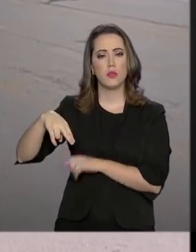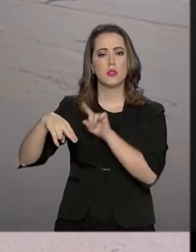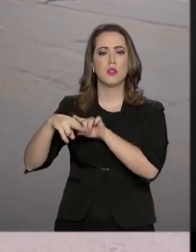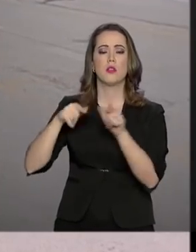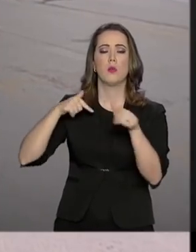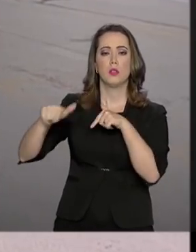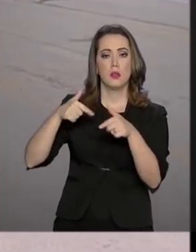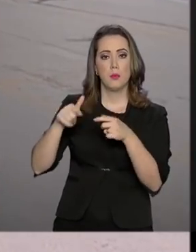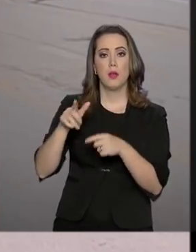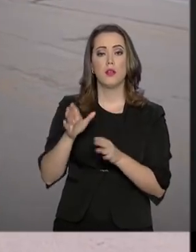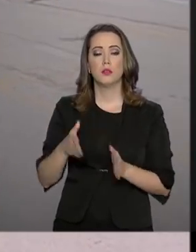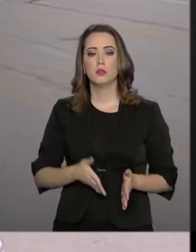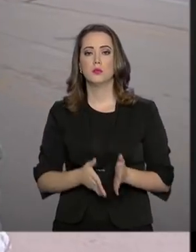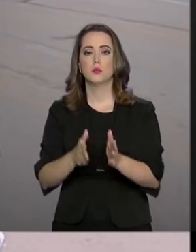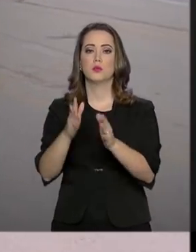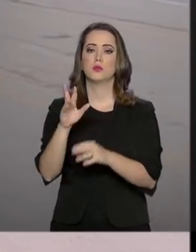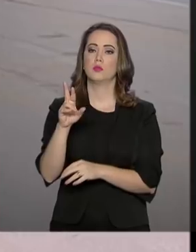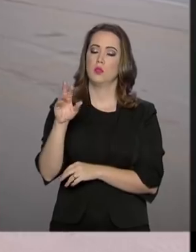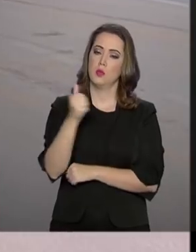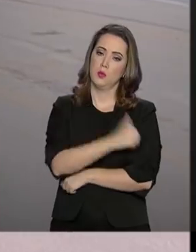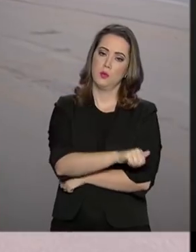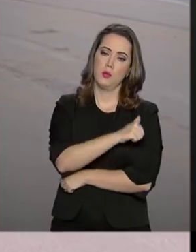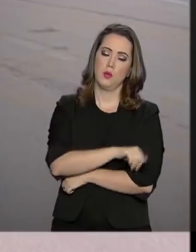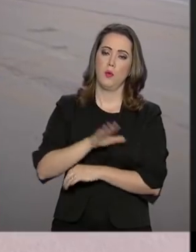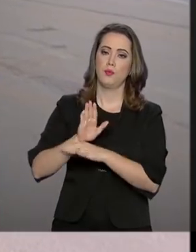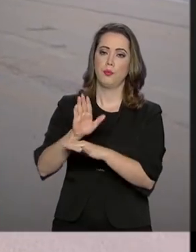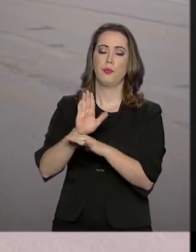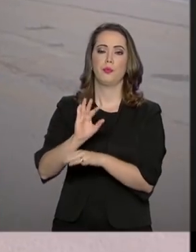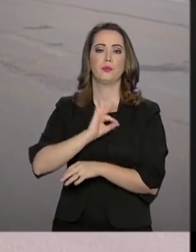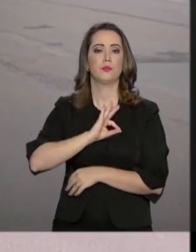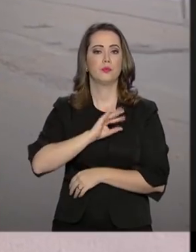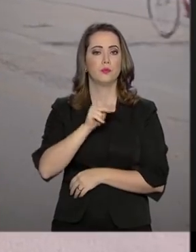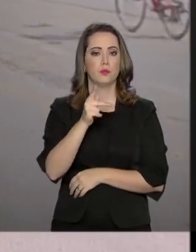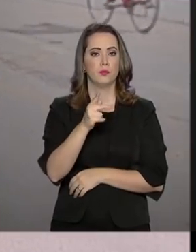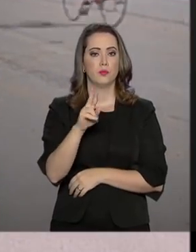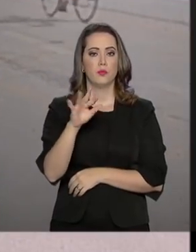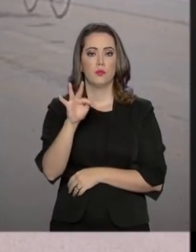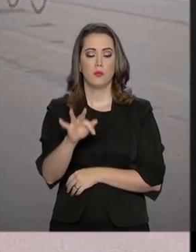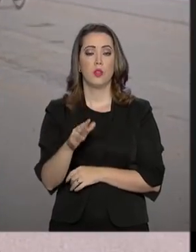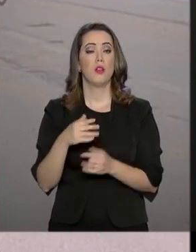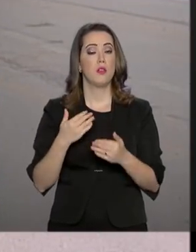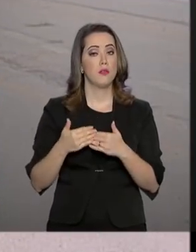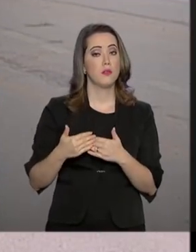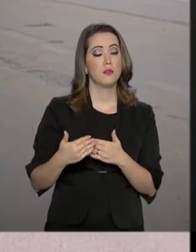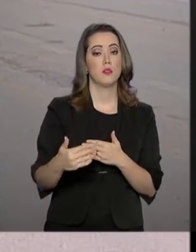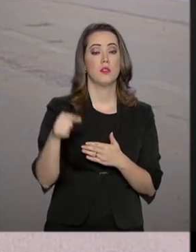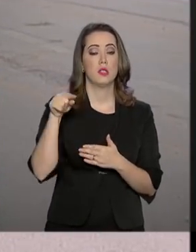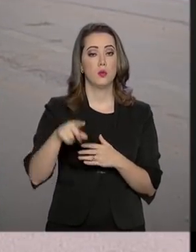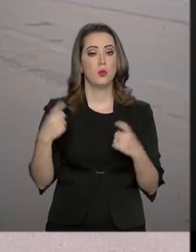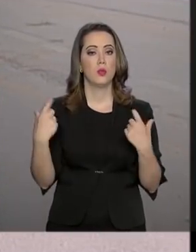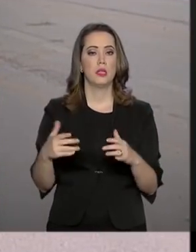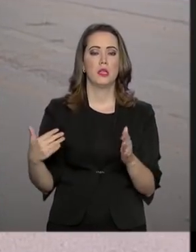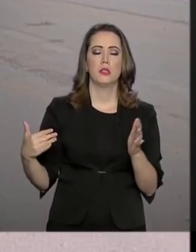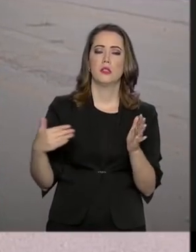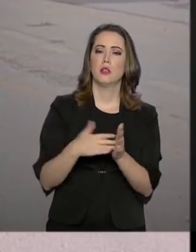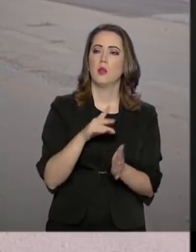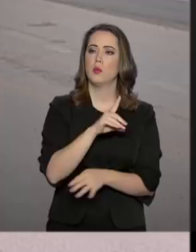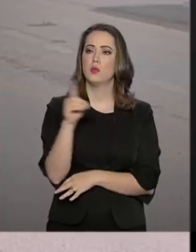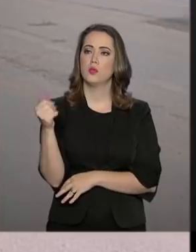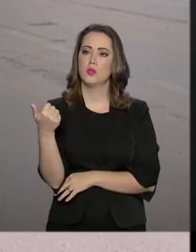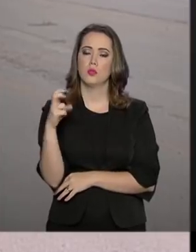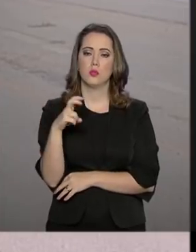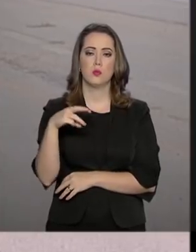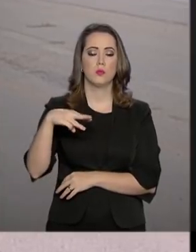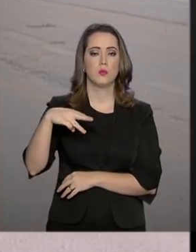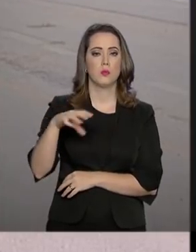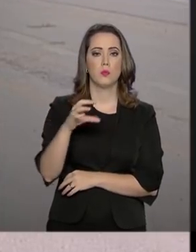estão atuando nas rodovias do Rio de Janeiro em apoio à Polícia Rodoviária Federal. Eles devem ficar na região pelo menos até o dia 15